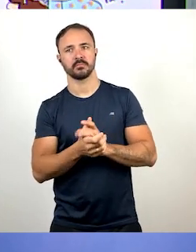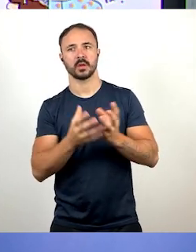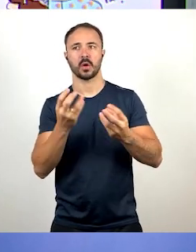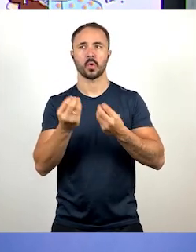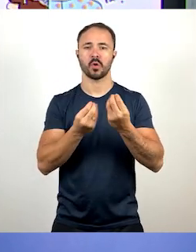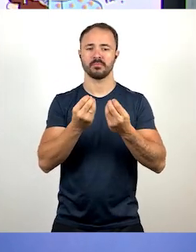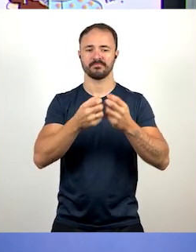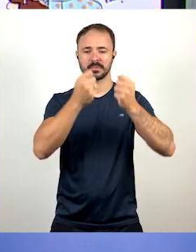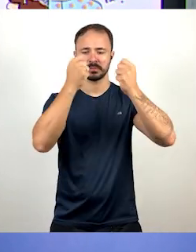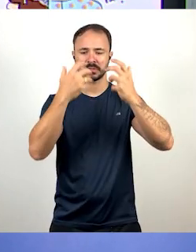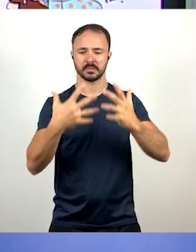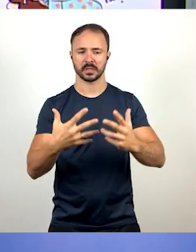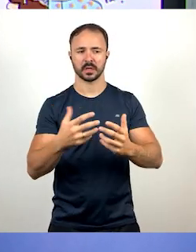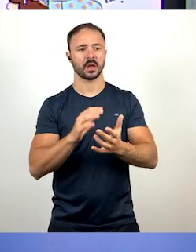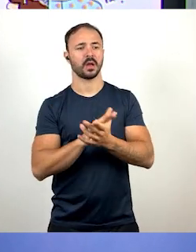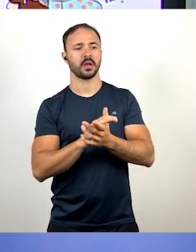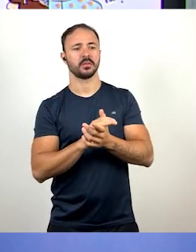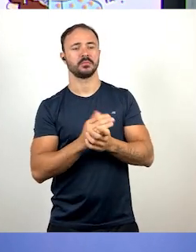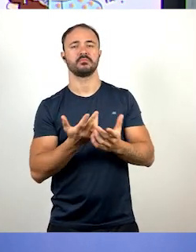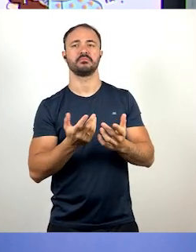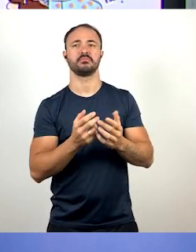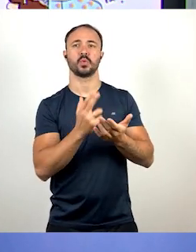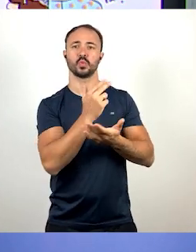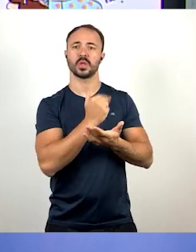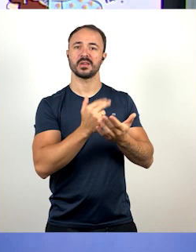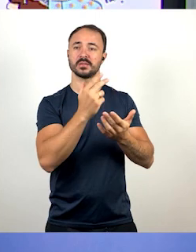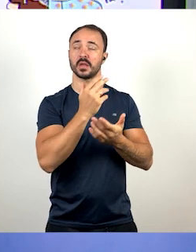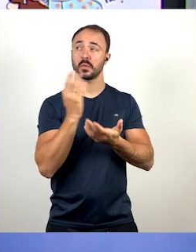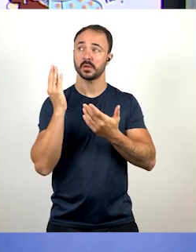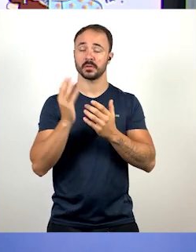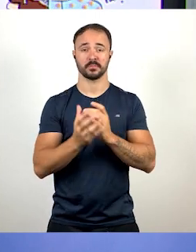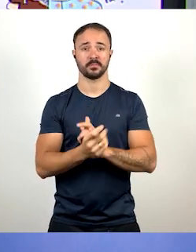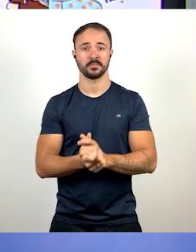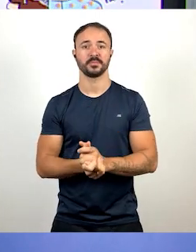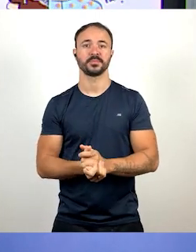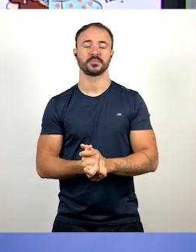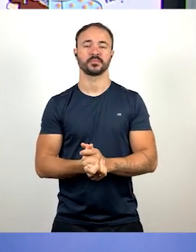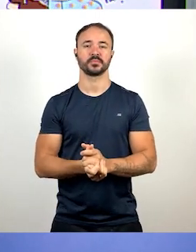Como nós explicaríamos, então, essa ilustração?